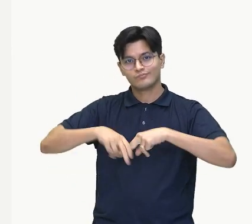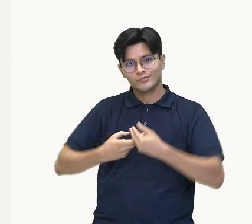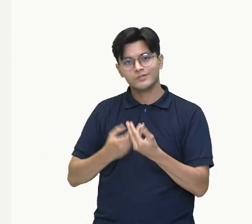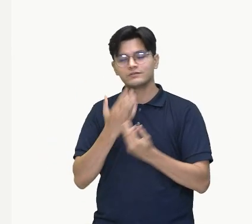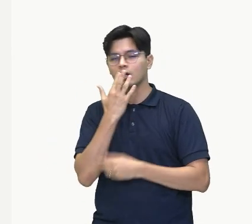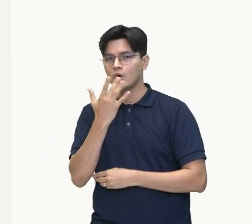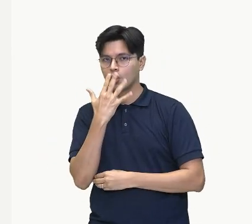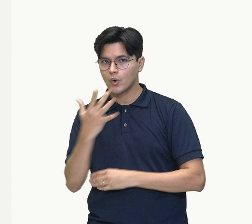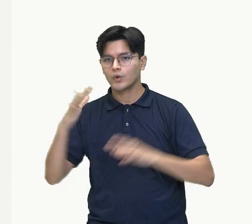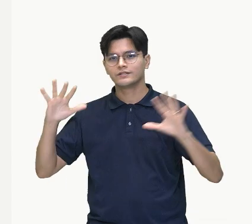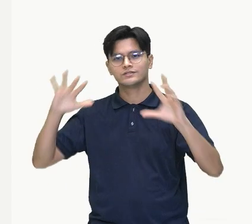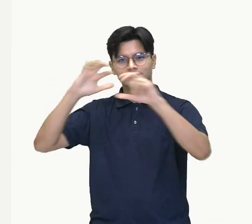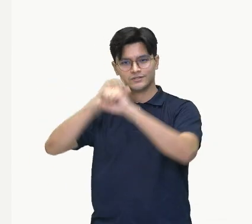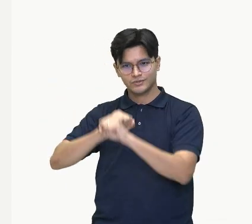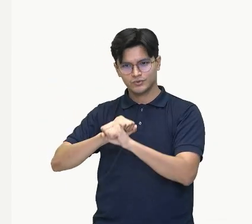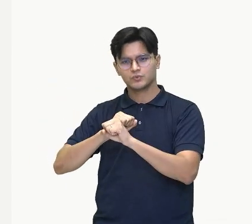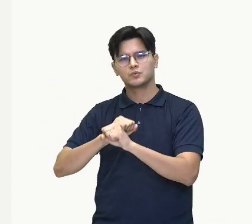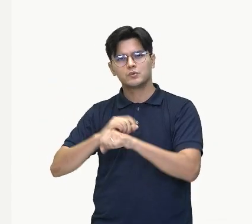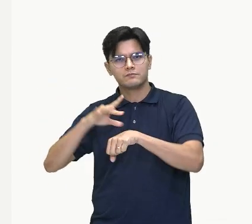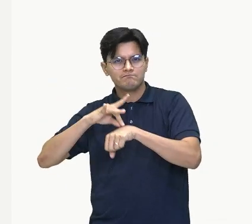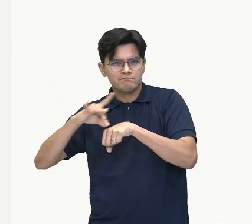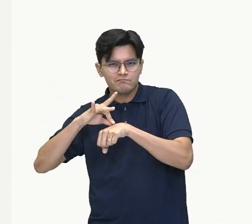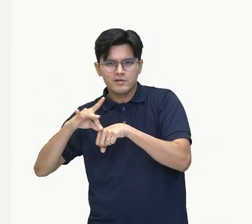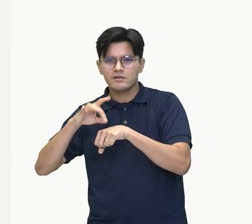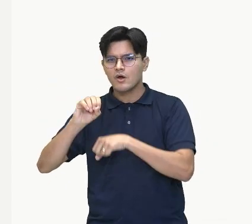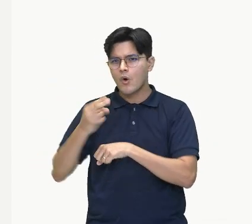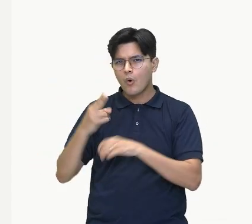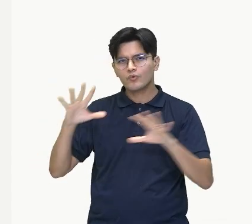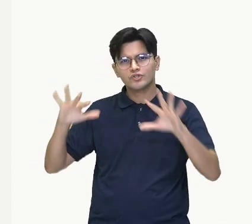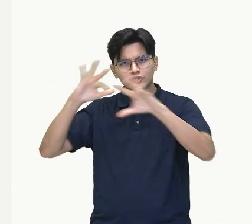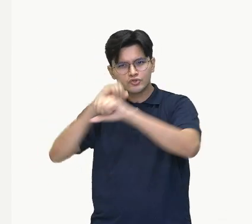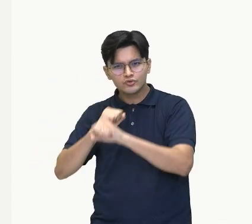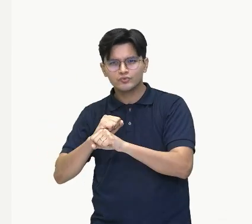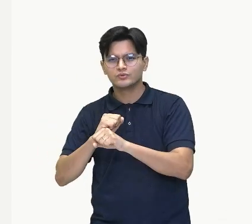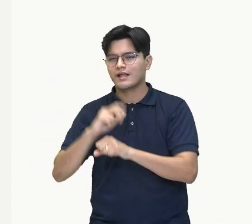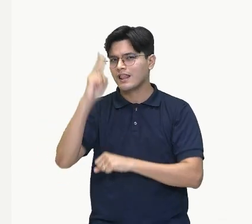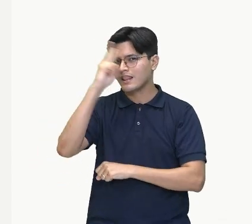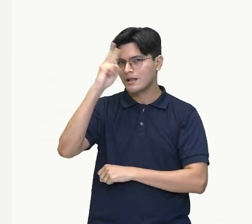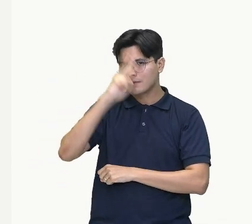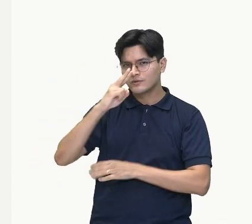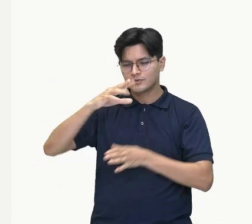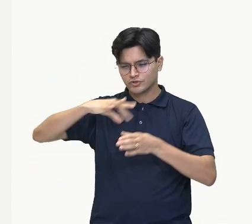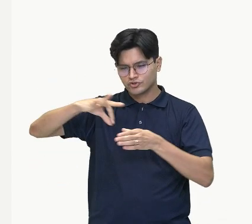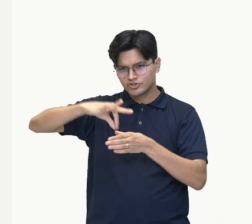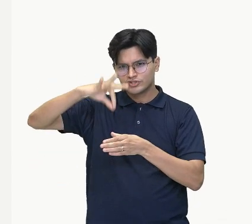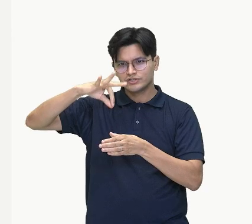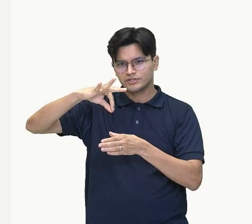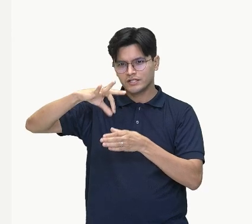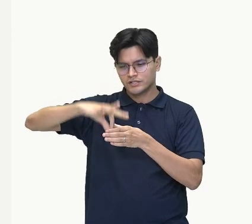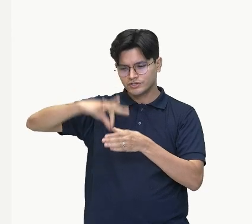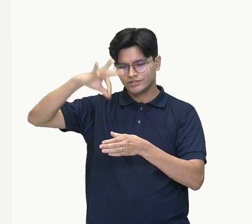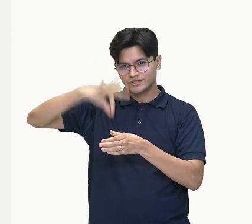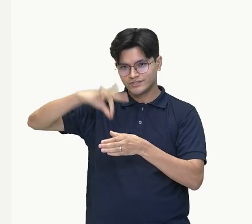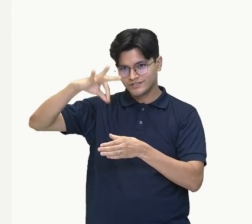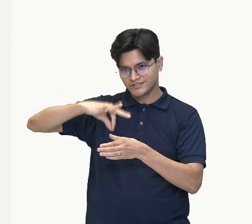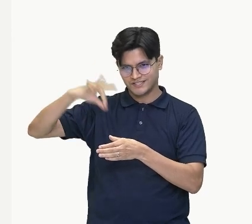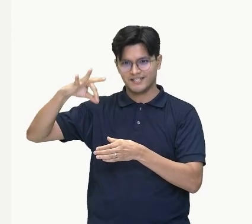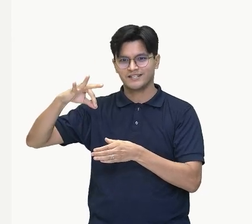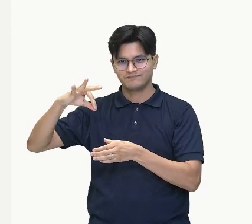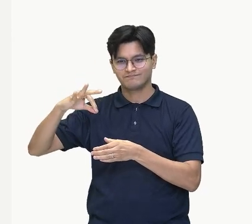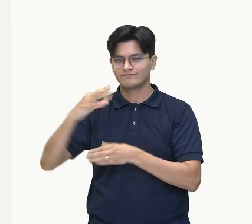coloração preta ou escura, lembrando um chá para esses rios